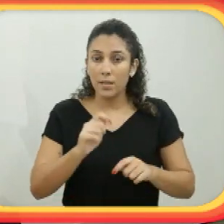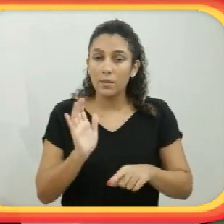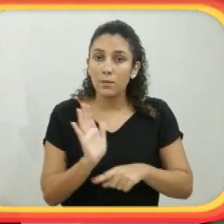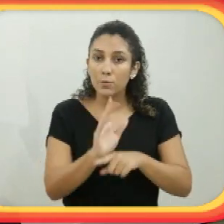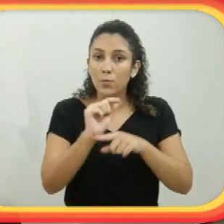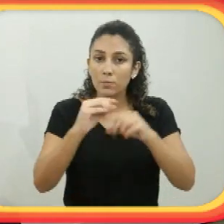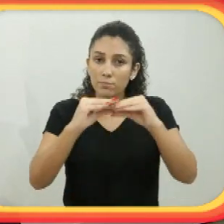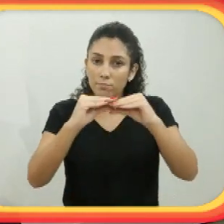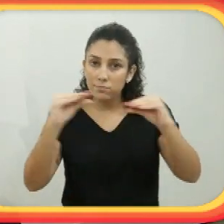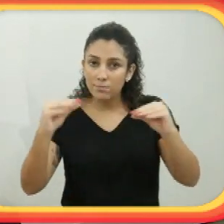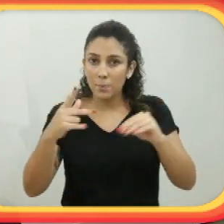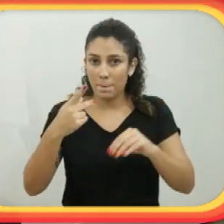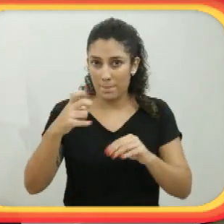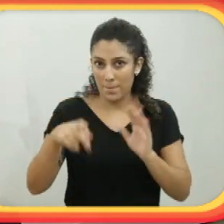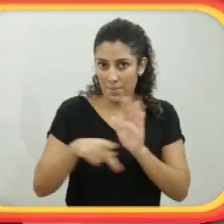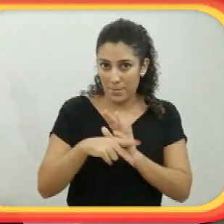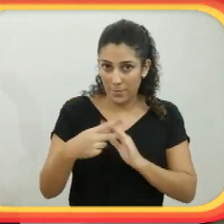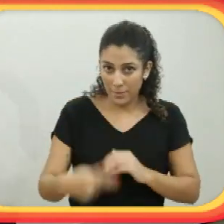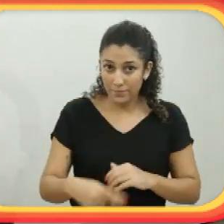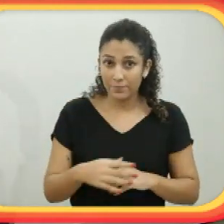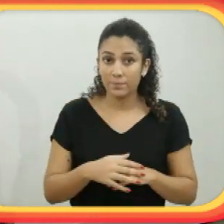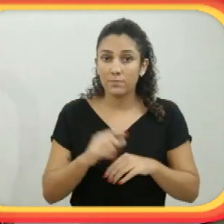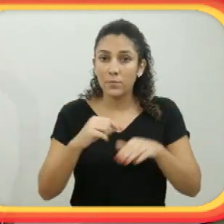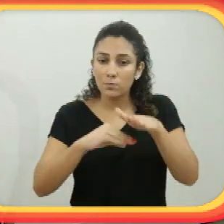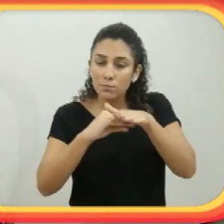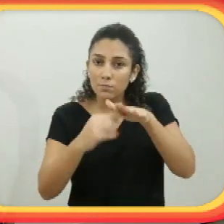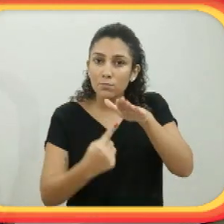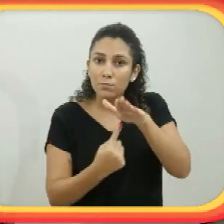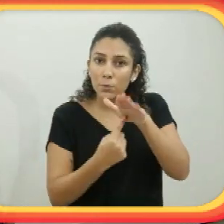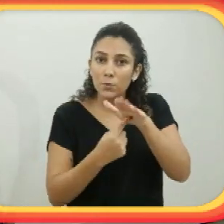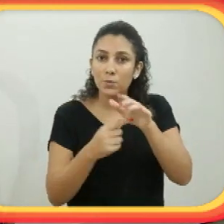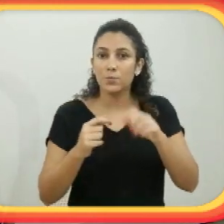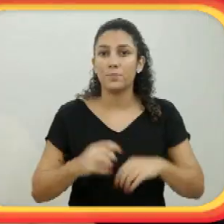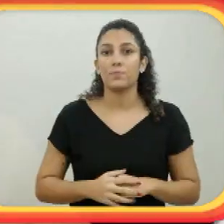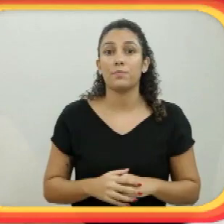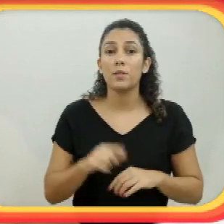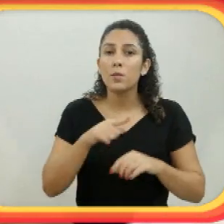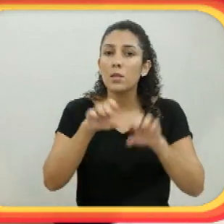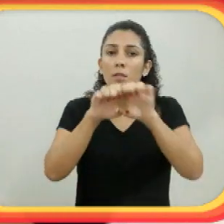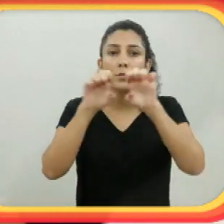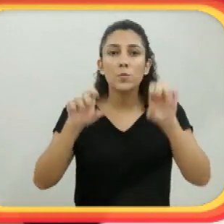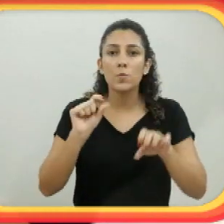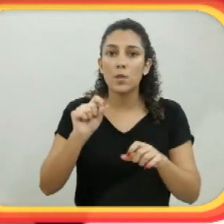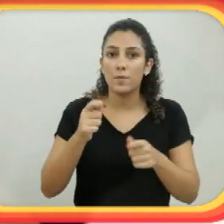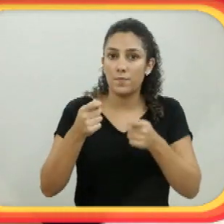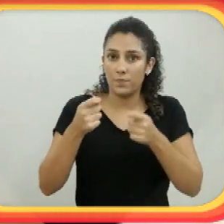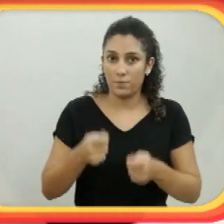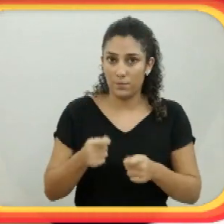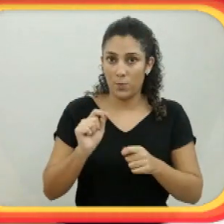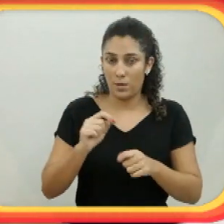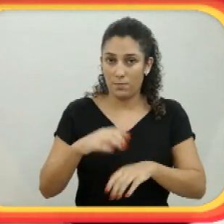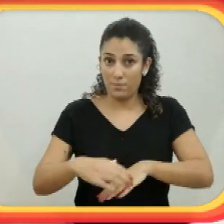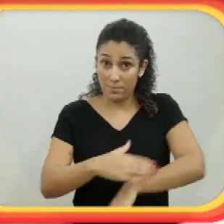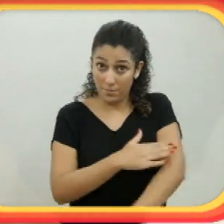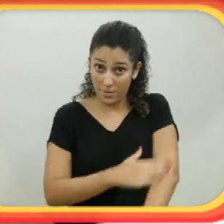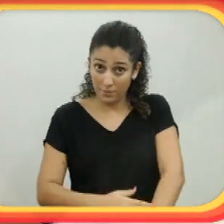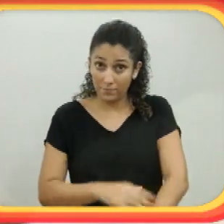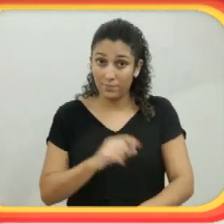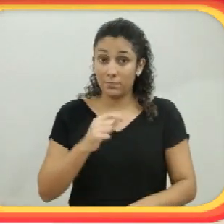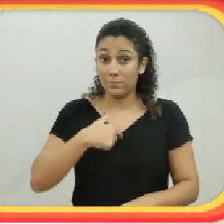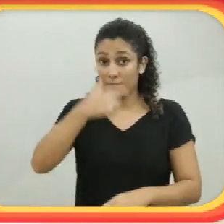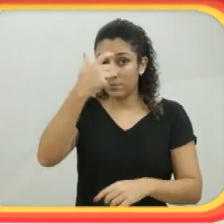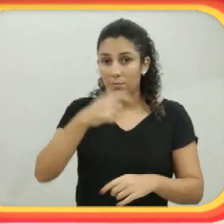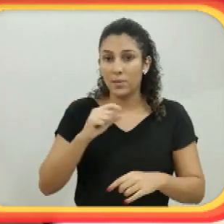palmilha em fibra de carbono ligada a uma haste que sobe pela panturrilha do paciente. E aí tem uma estrutura de velcro que faz a fixação dela na